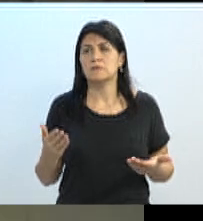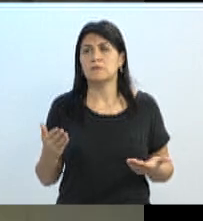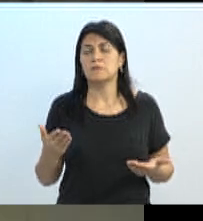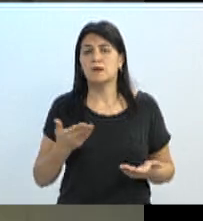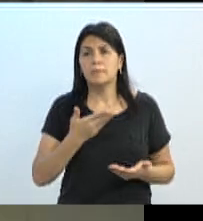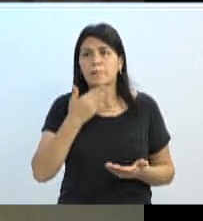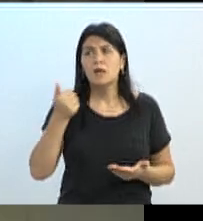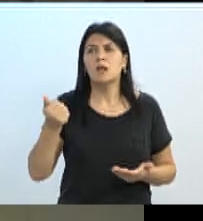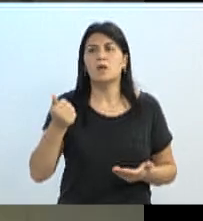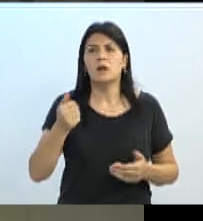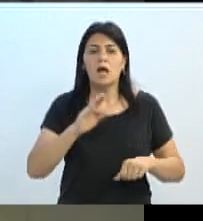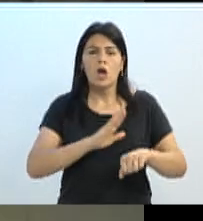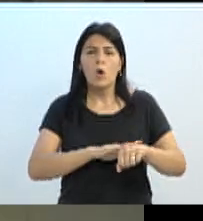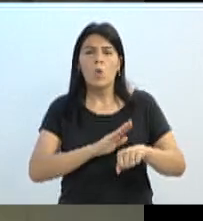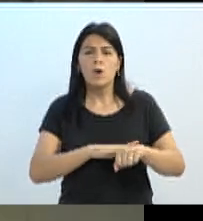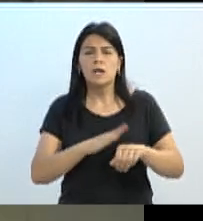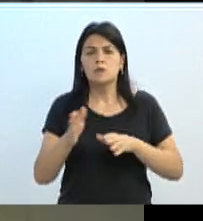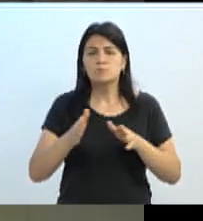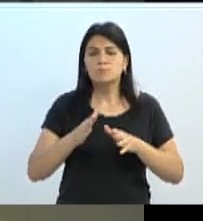de ônibus para aquela região.